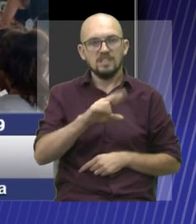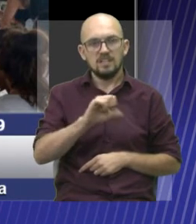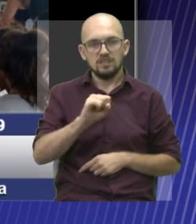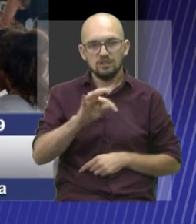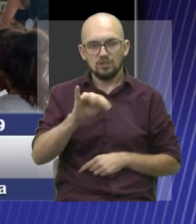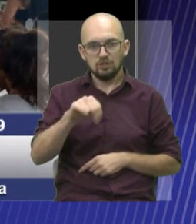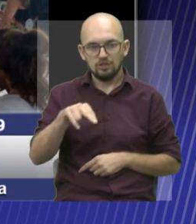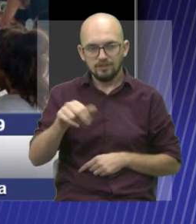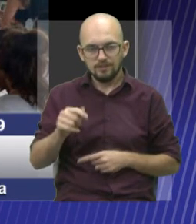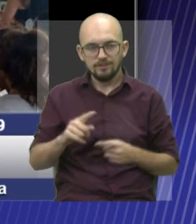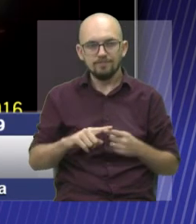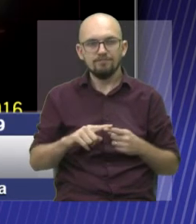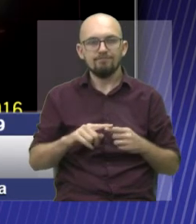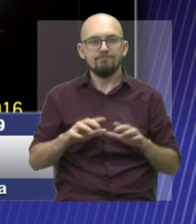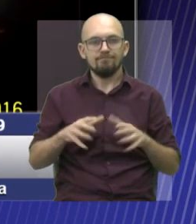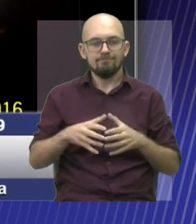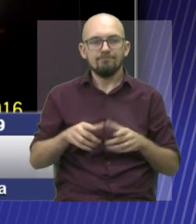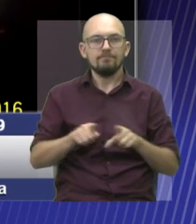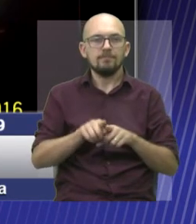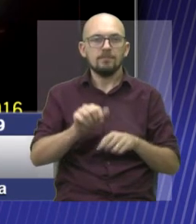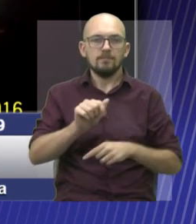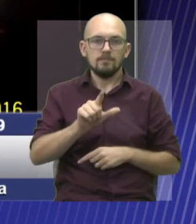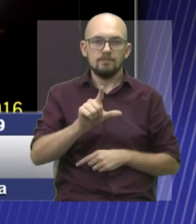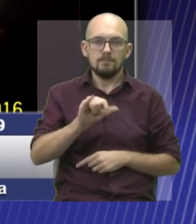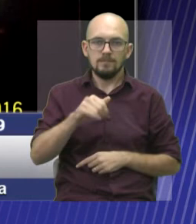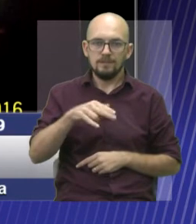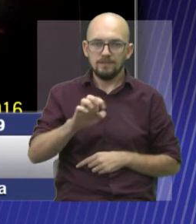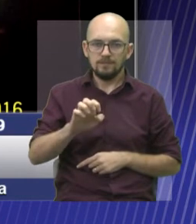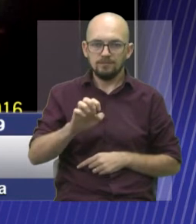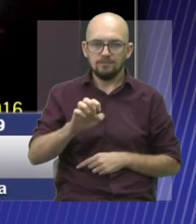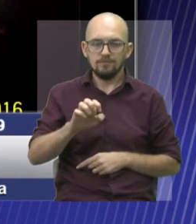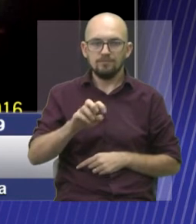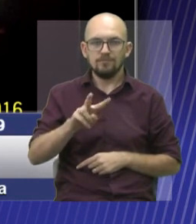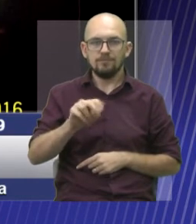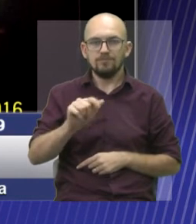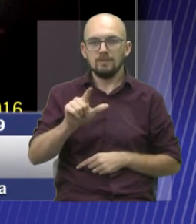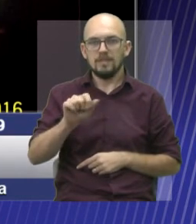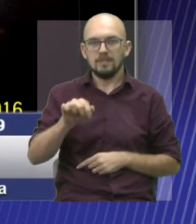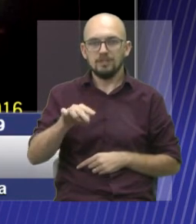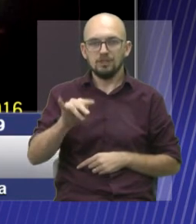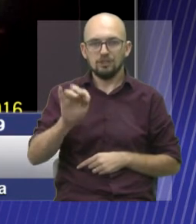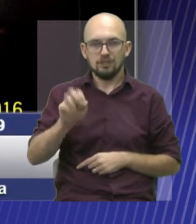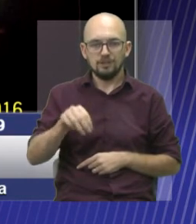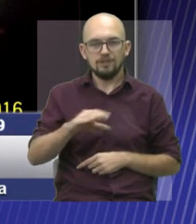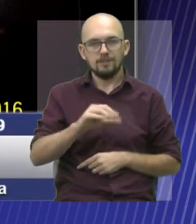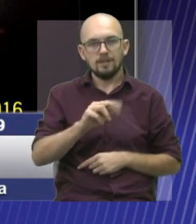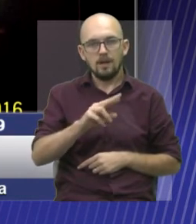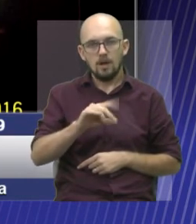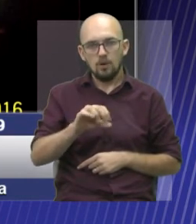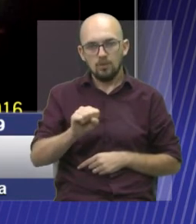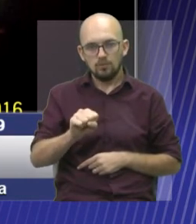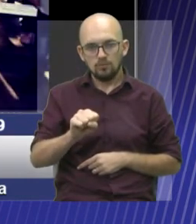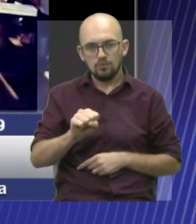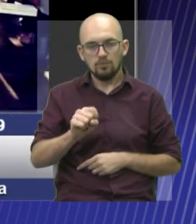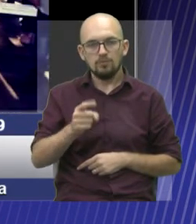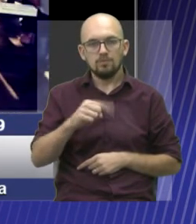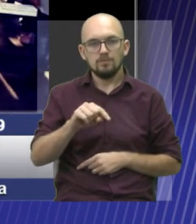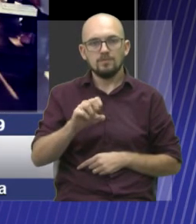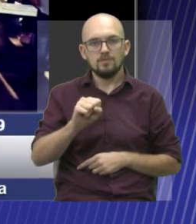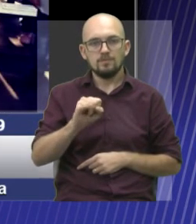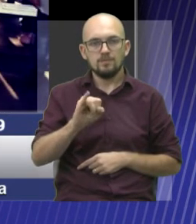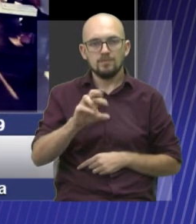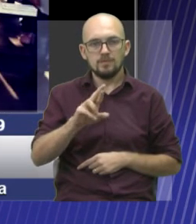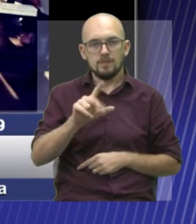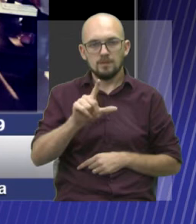Moreira Virtuan, Aline Camargo Ribeiro Valentim da Silva, Carlos Donizete de Oliveira, Cirlei